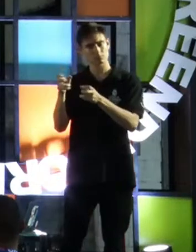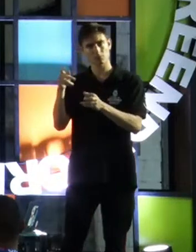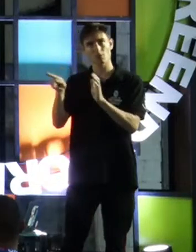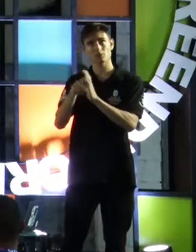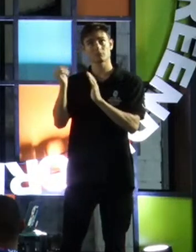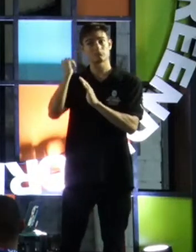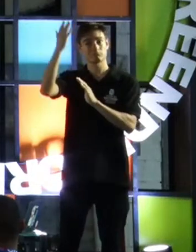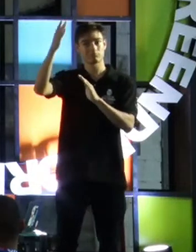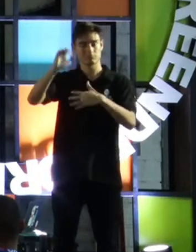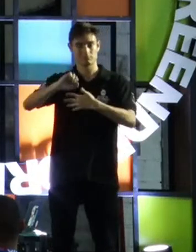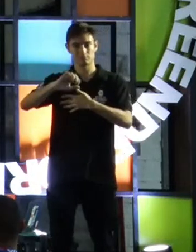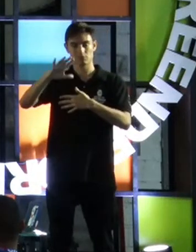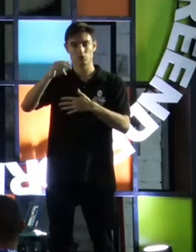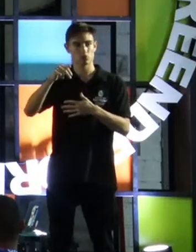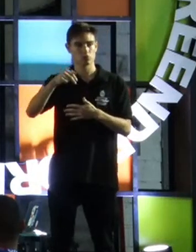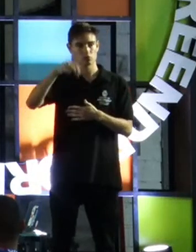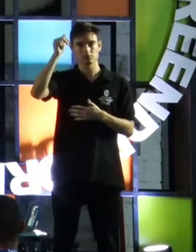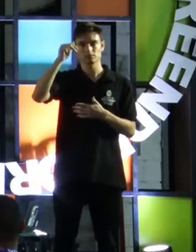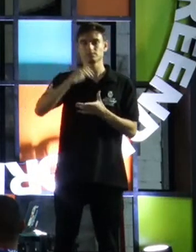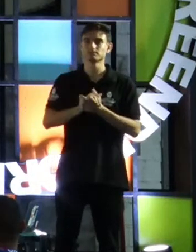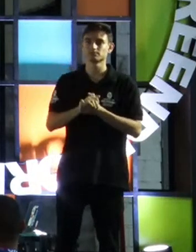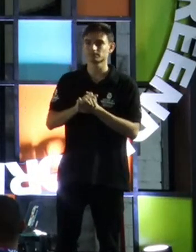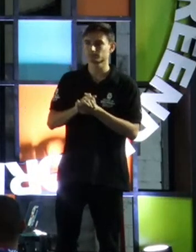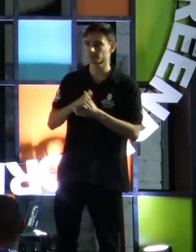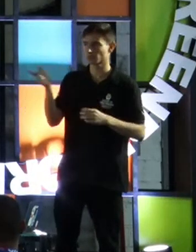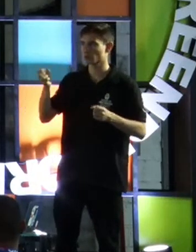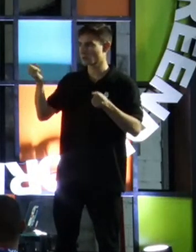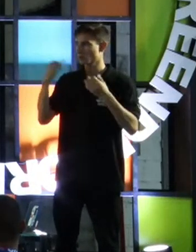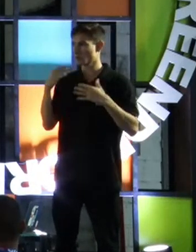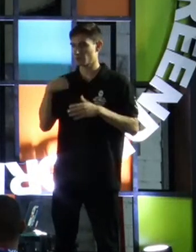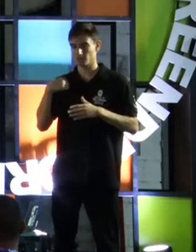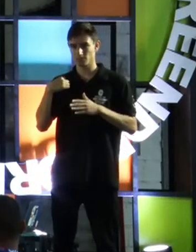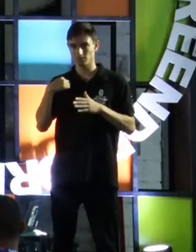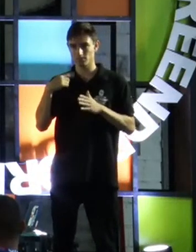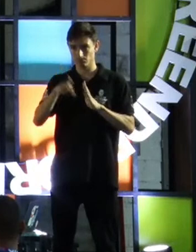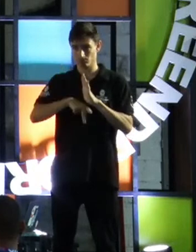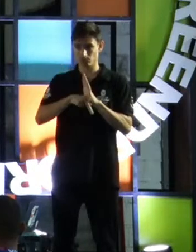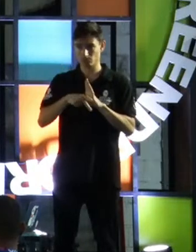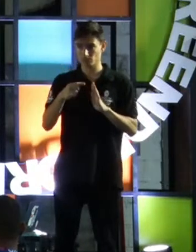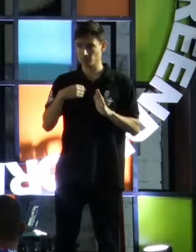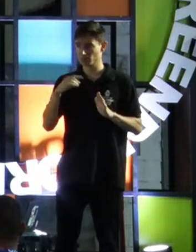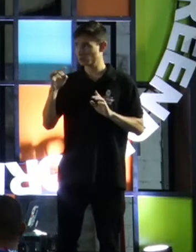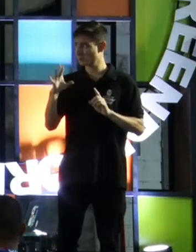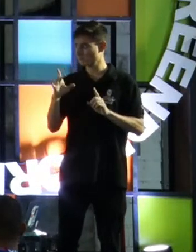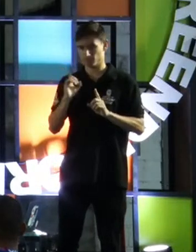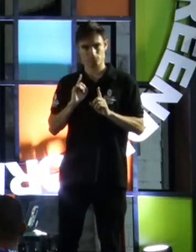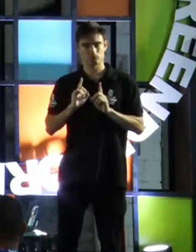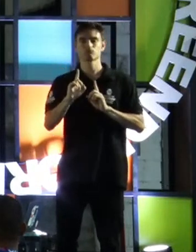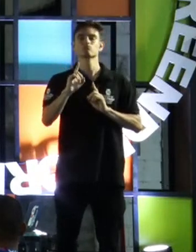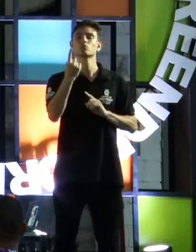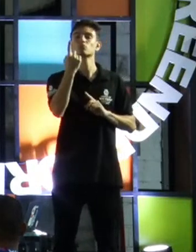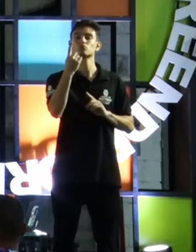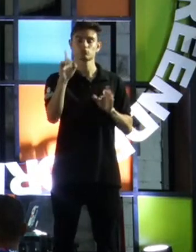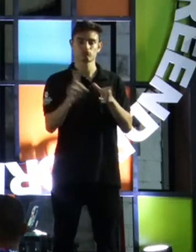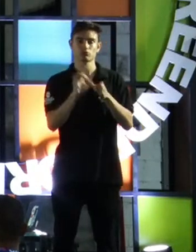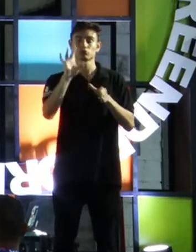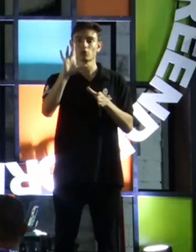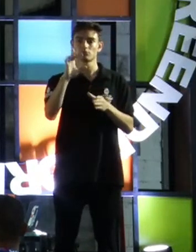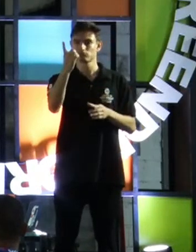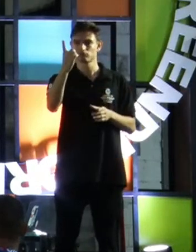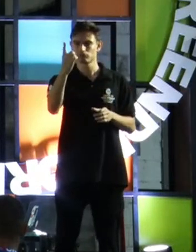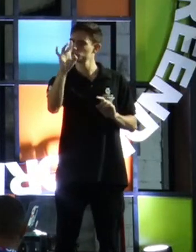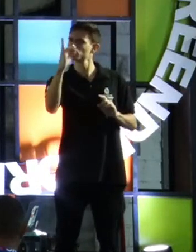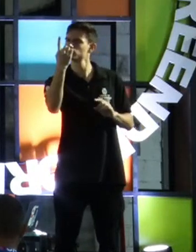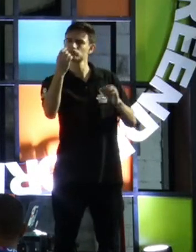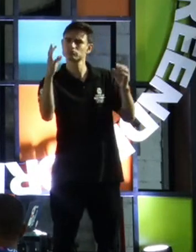né? E aí, quando ele me chamou para participar do projeto, eu disse, eu entro com uma condição. Foram três, mas para encurtar, vou